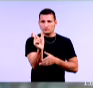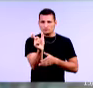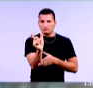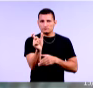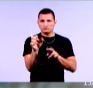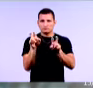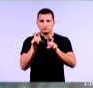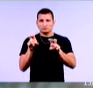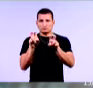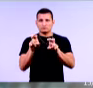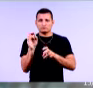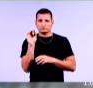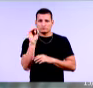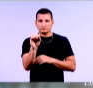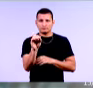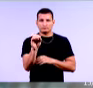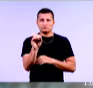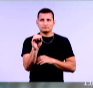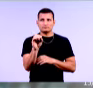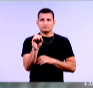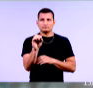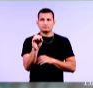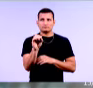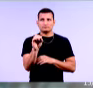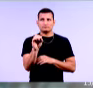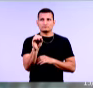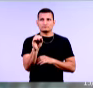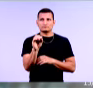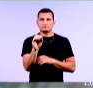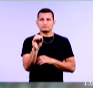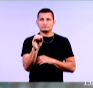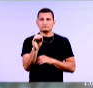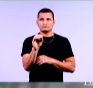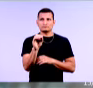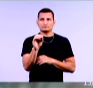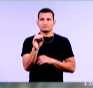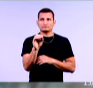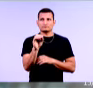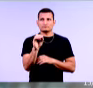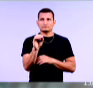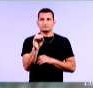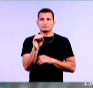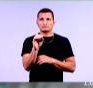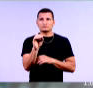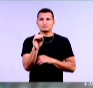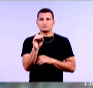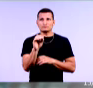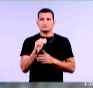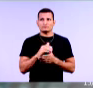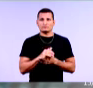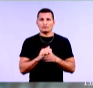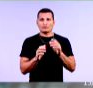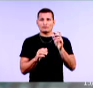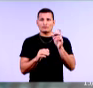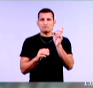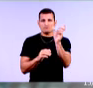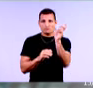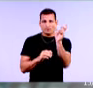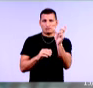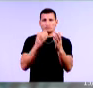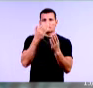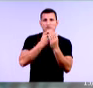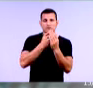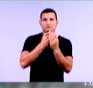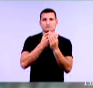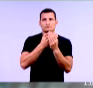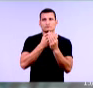vamos voltar aqui, vamos voltar aqui para a tela, gente. A partir do momento que eu crio esse arquivo aqui, olha,